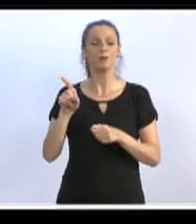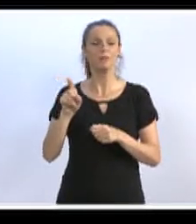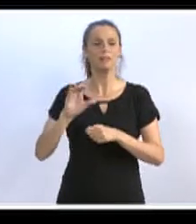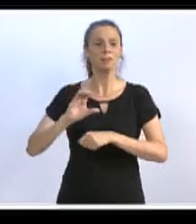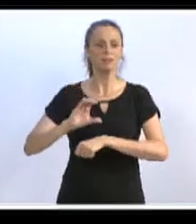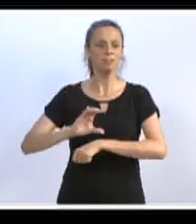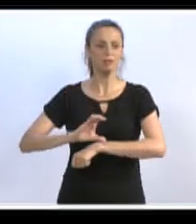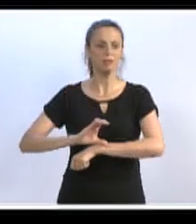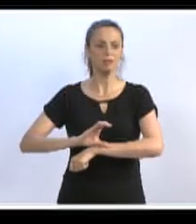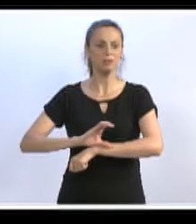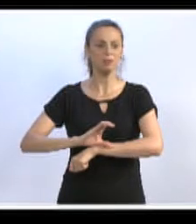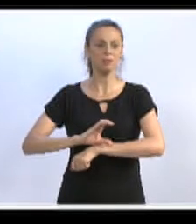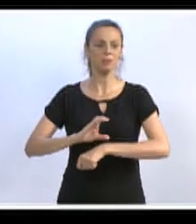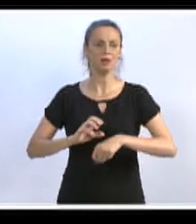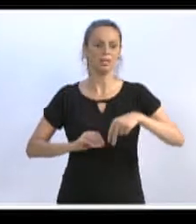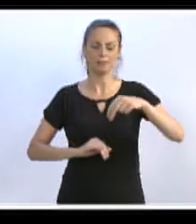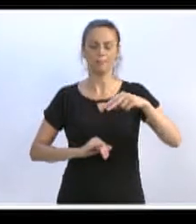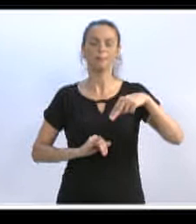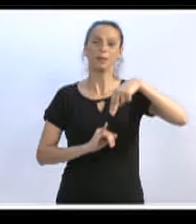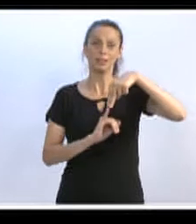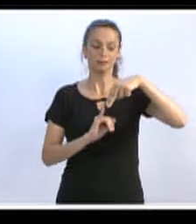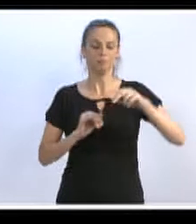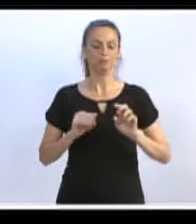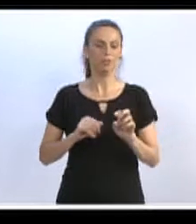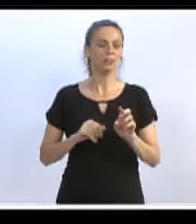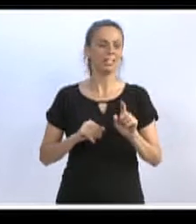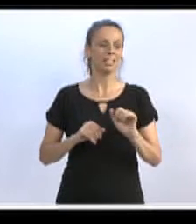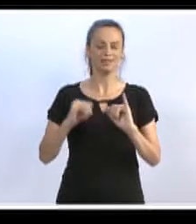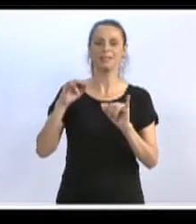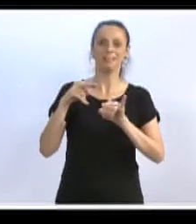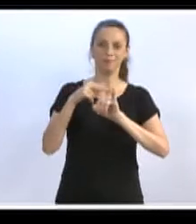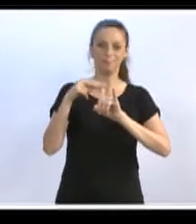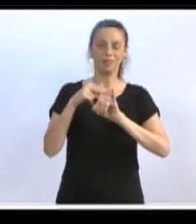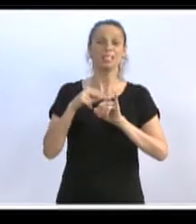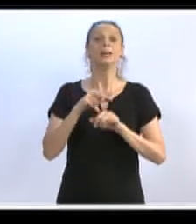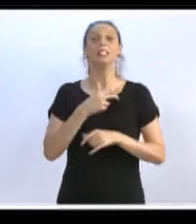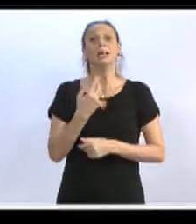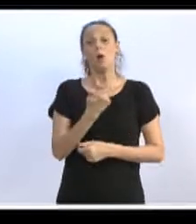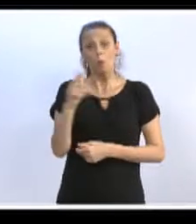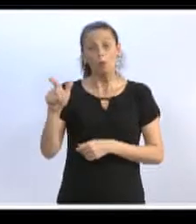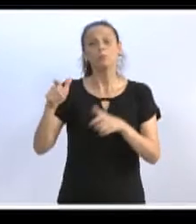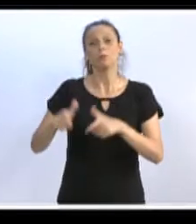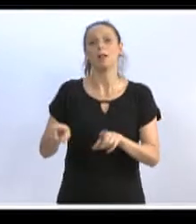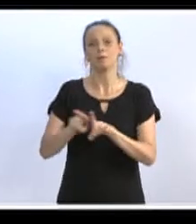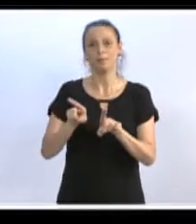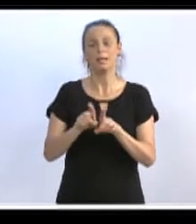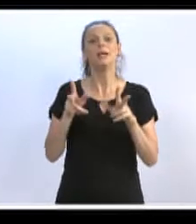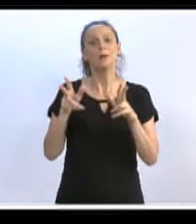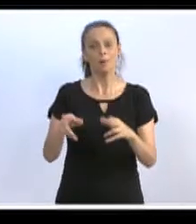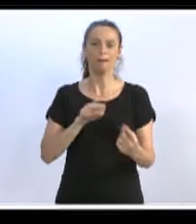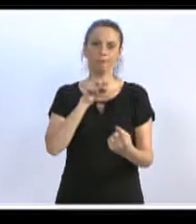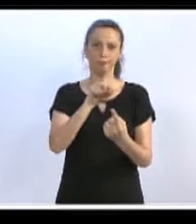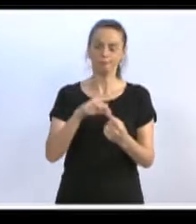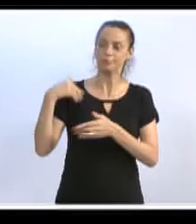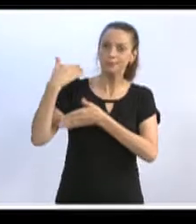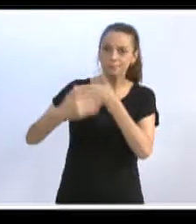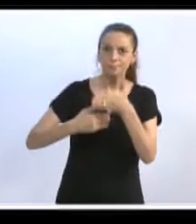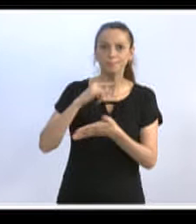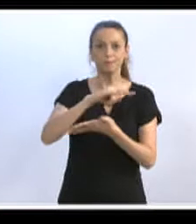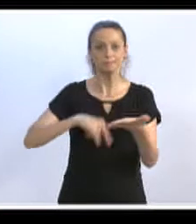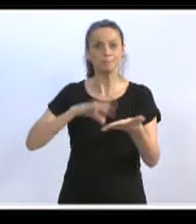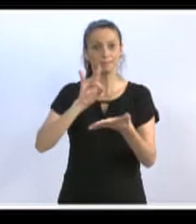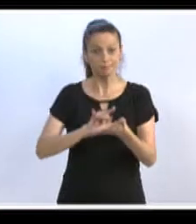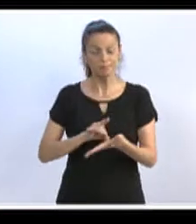e provavelmente outras devem ocorrer em outras comunidades ainda não foram com o mesmo objetivo fazer andar os processos de regularizar essas